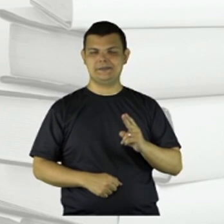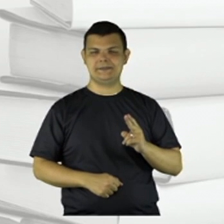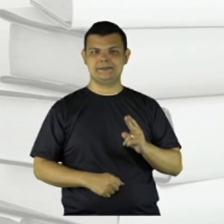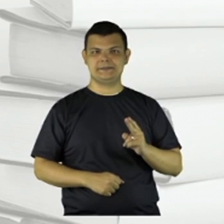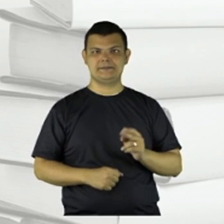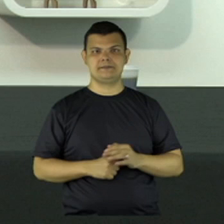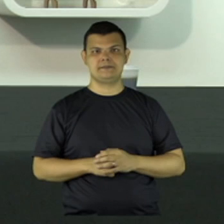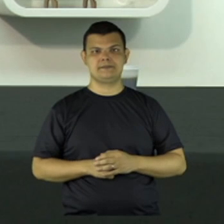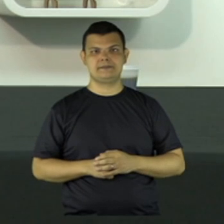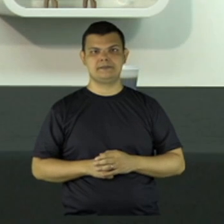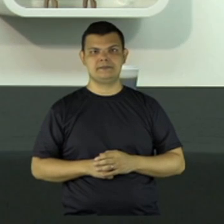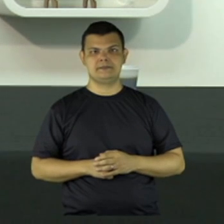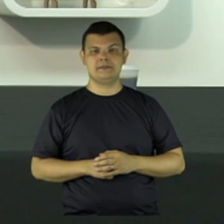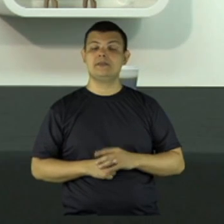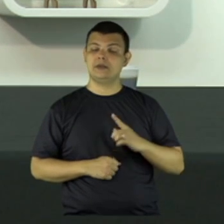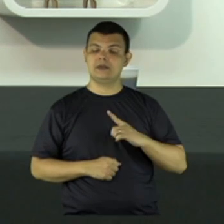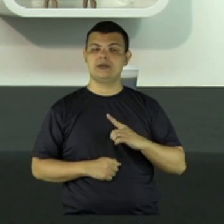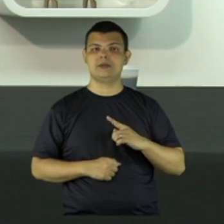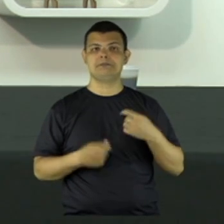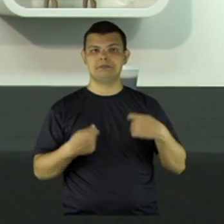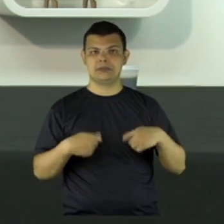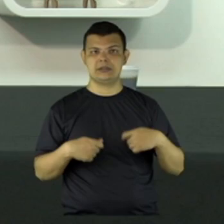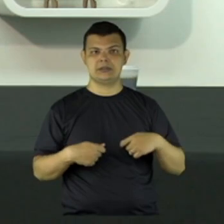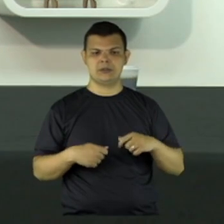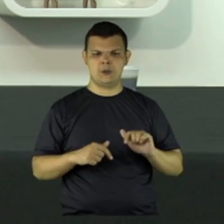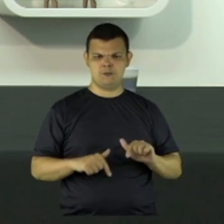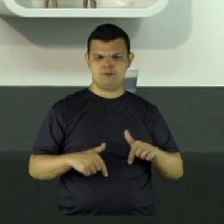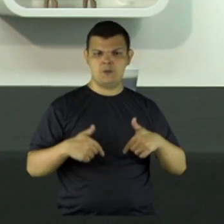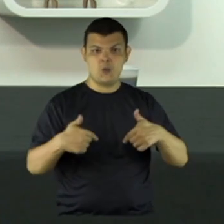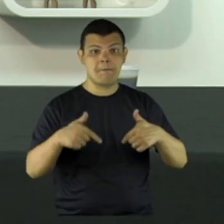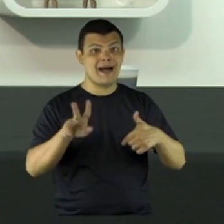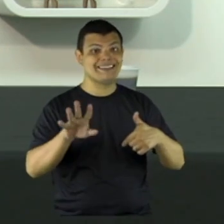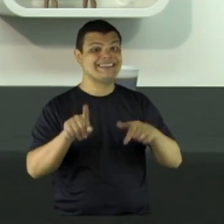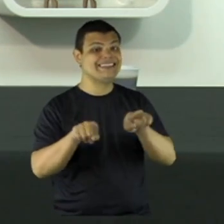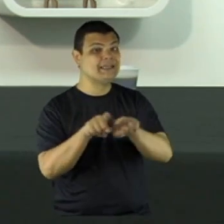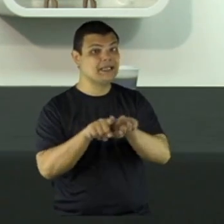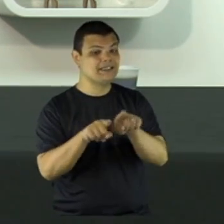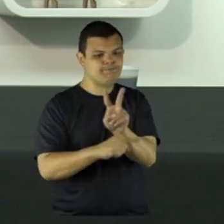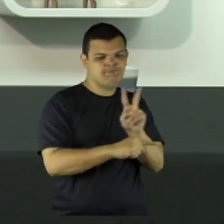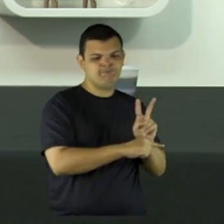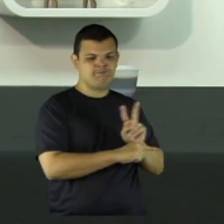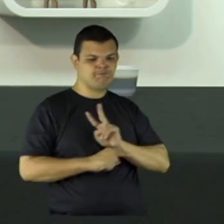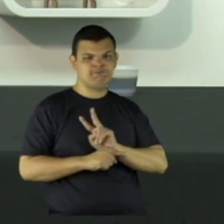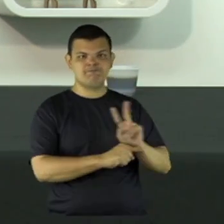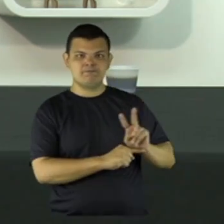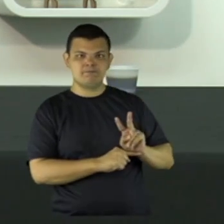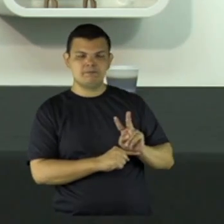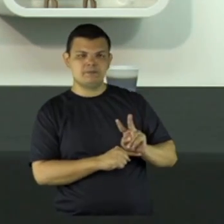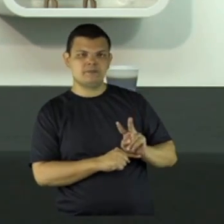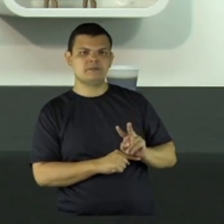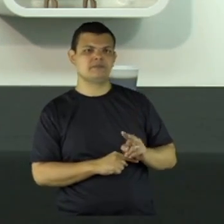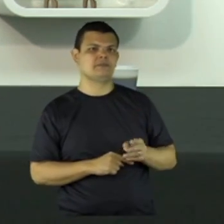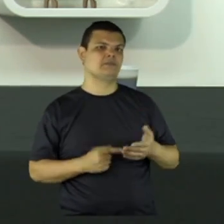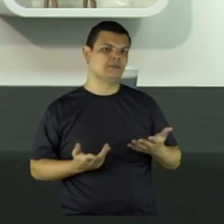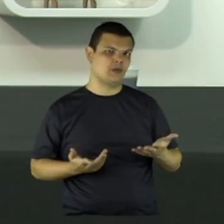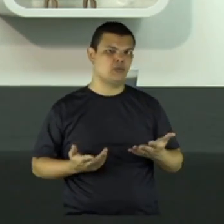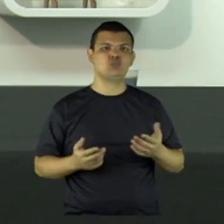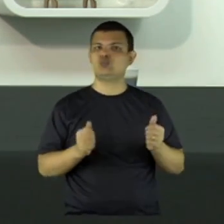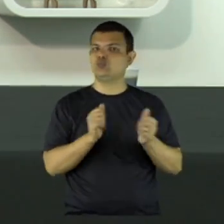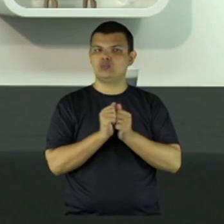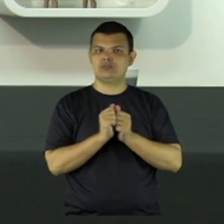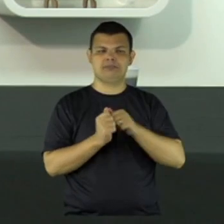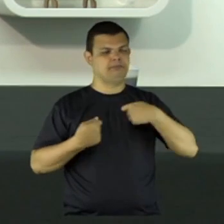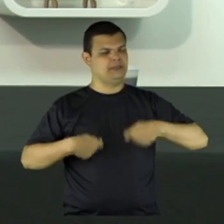simultânea. Então vai haver aí, ao mesmo tempo que você ataca, você defende. Então essas ações elas acontecem ao mesmo